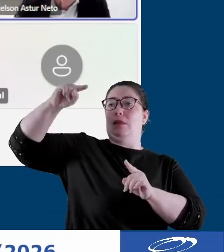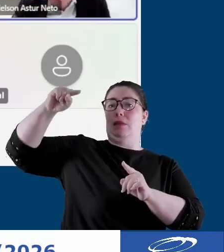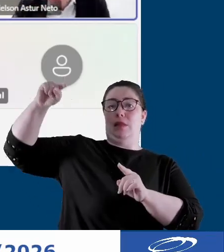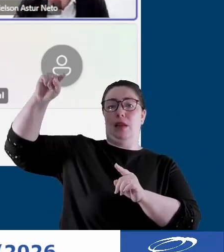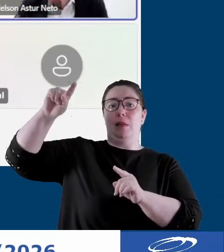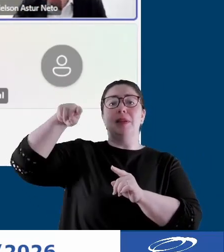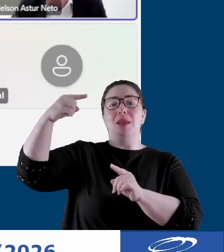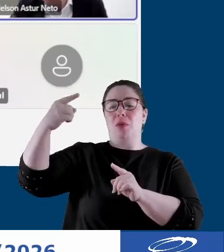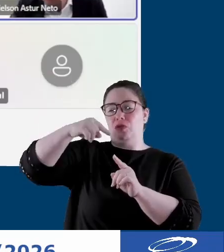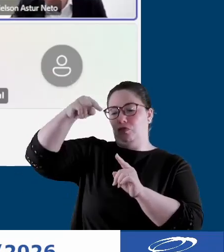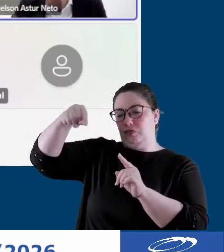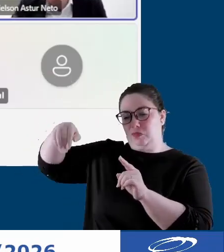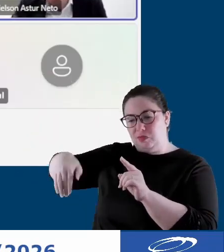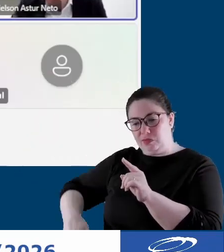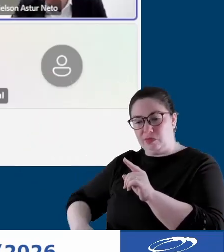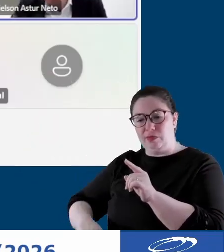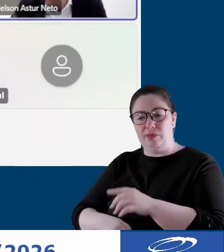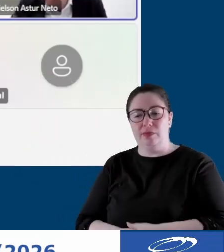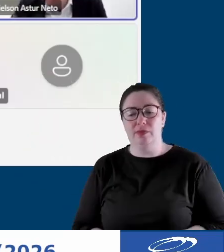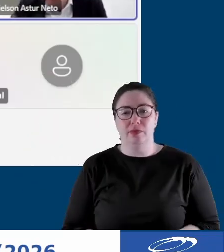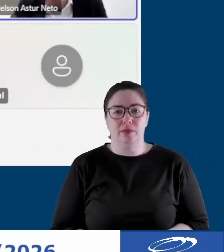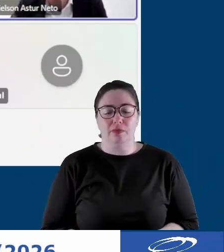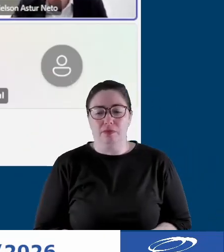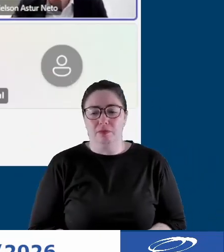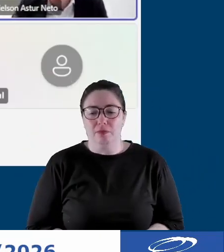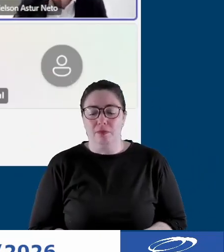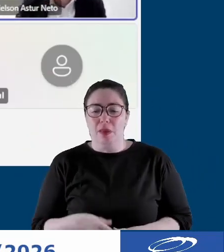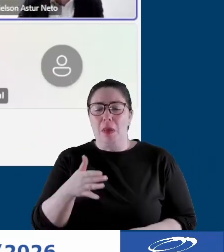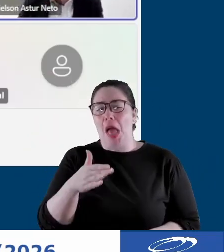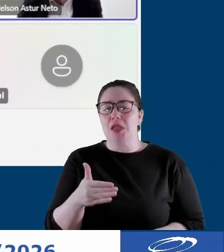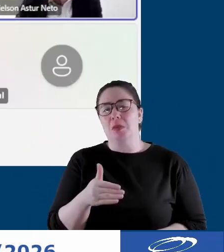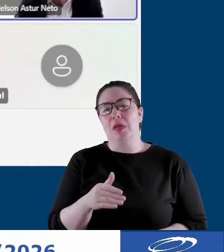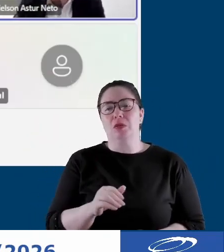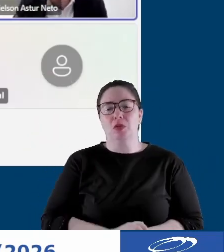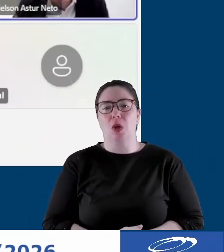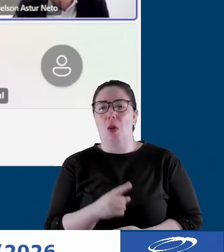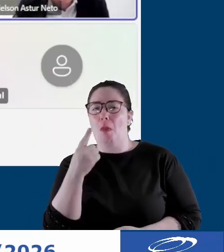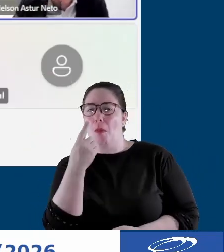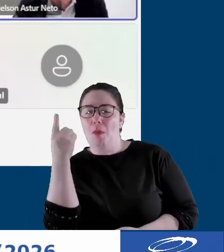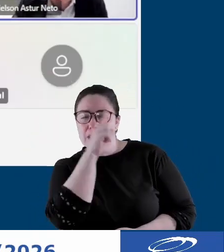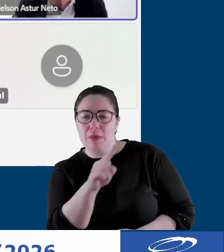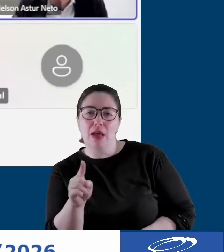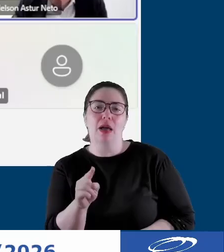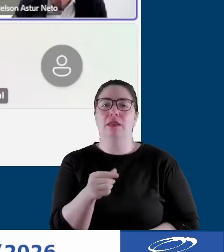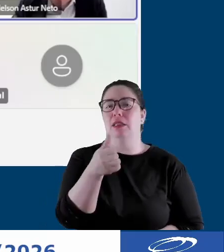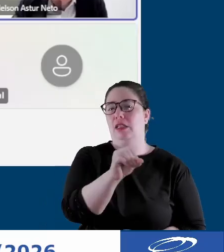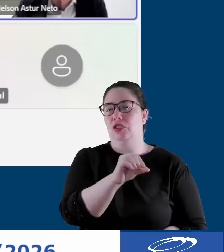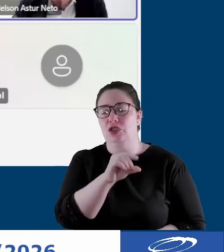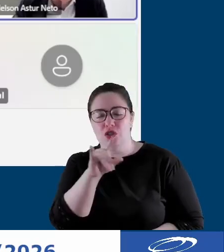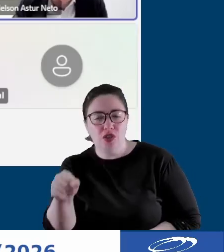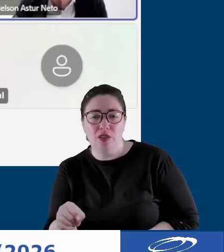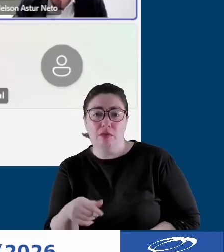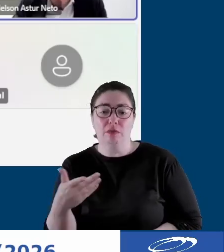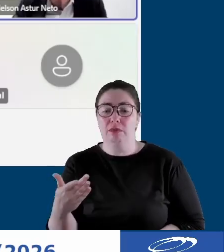elevação após a primeira semana, para os primeiros 10 dias, é um sinal de alerta para uma infecção pós-operatória, porque esse